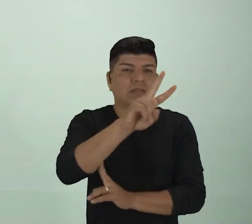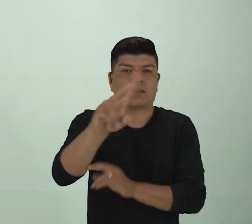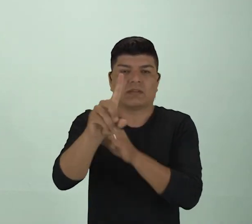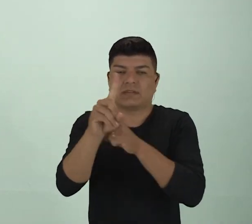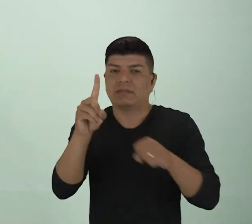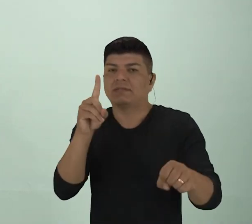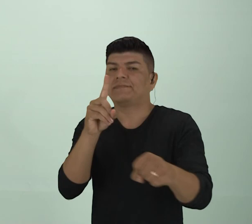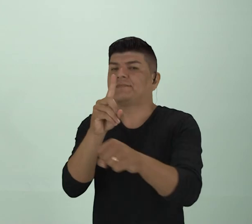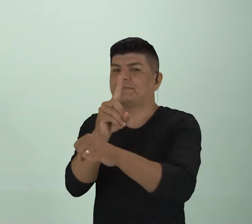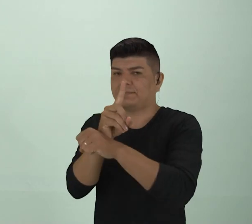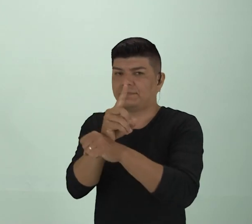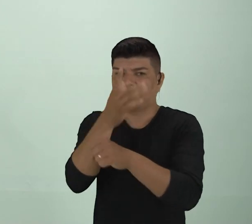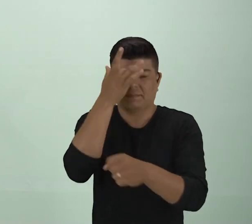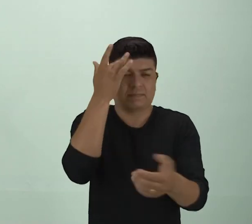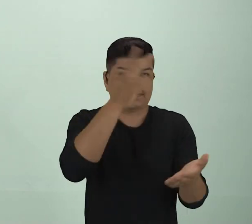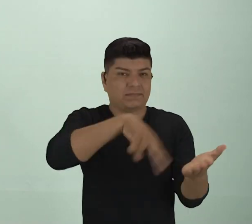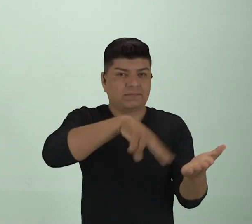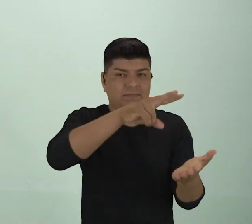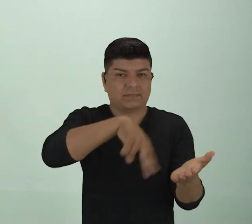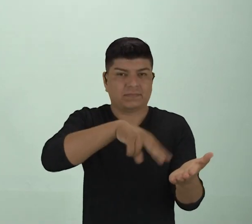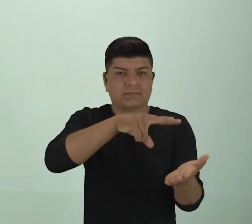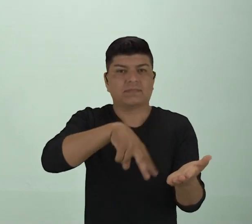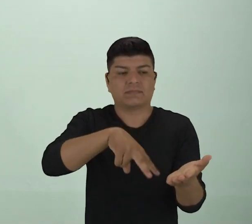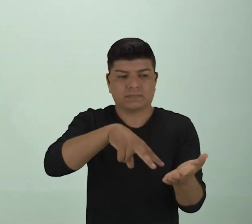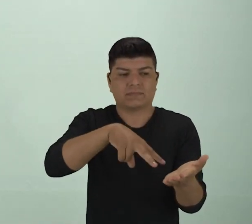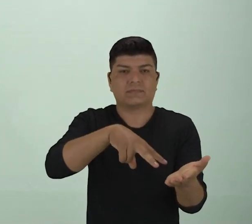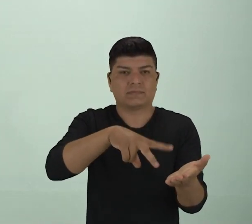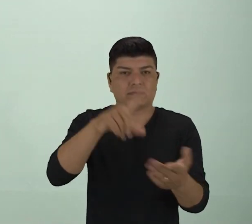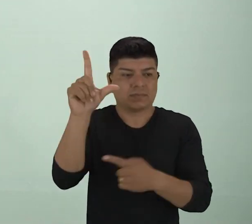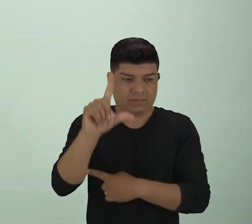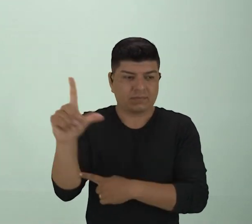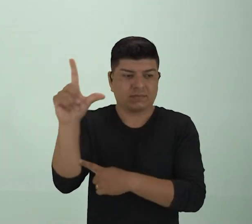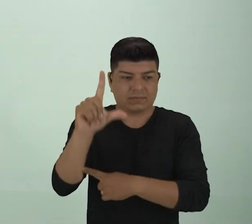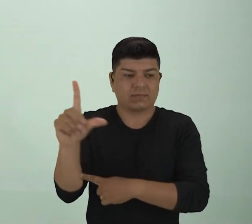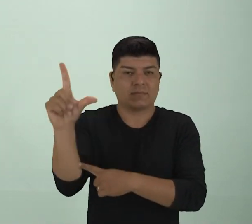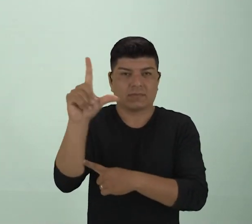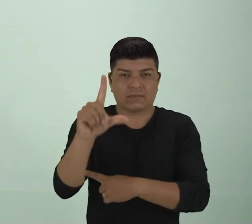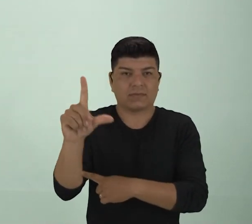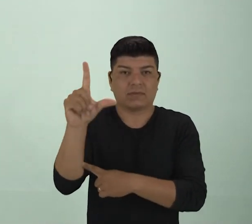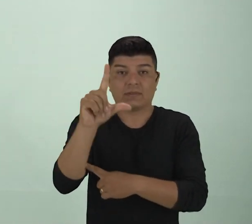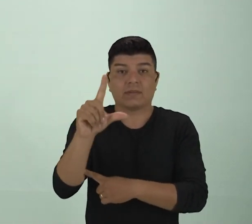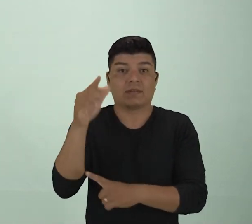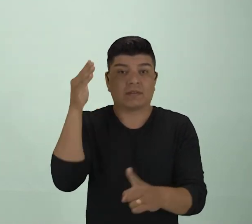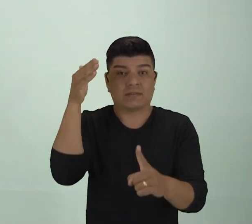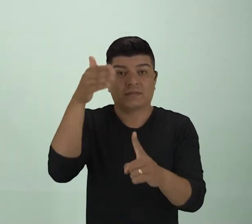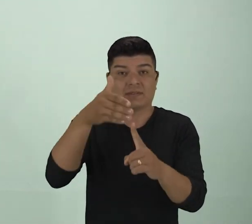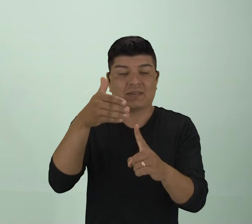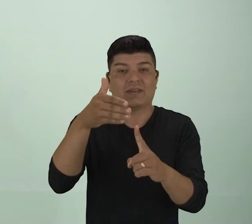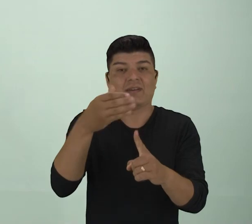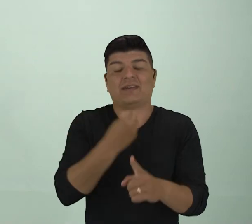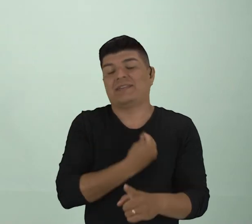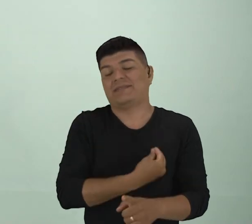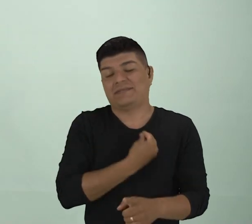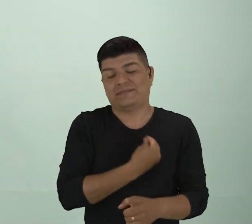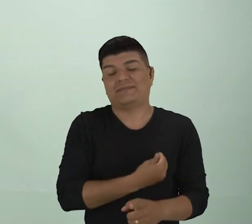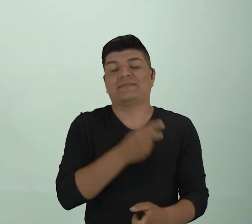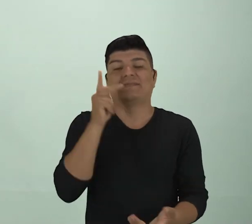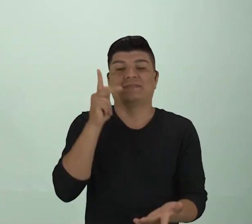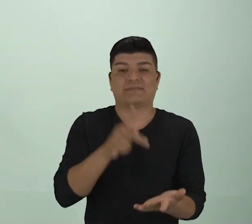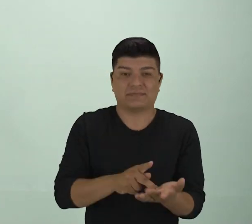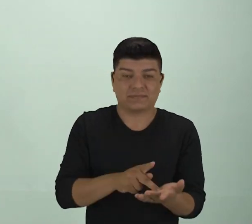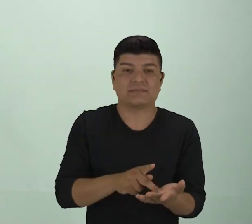da sociedade, do público leitor, para uma literatura mais pautada na vida real.